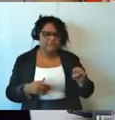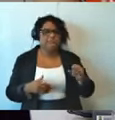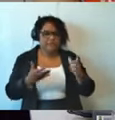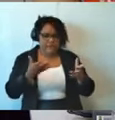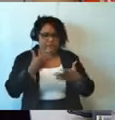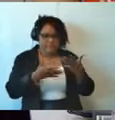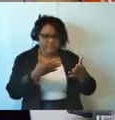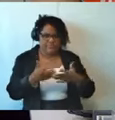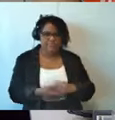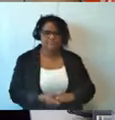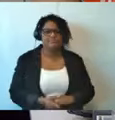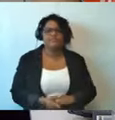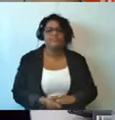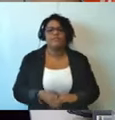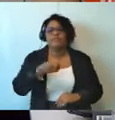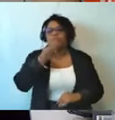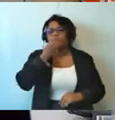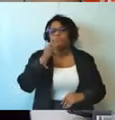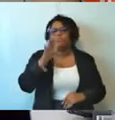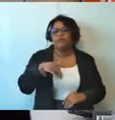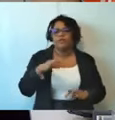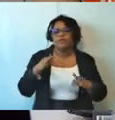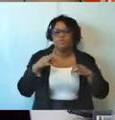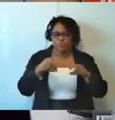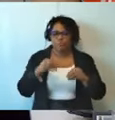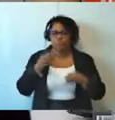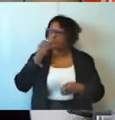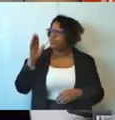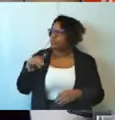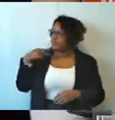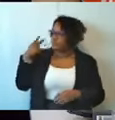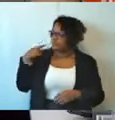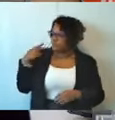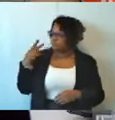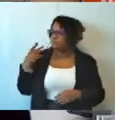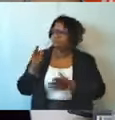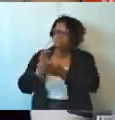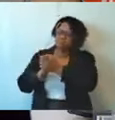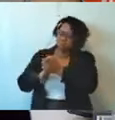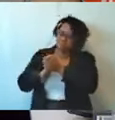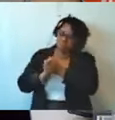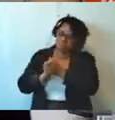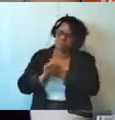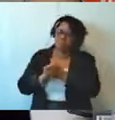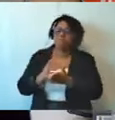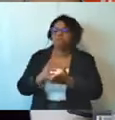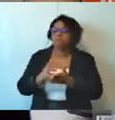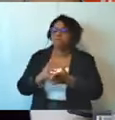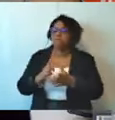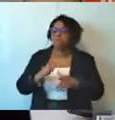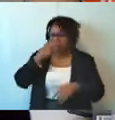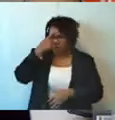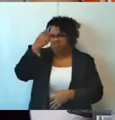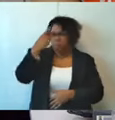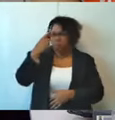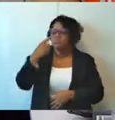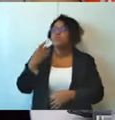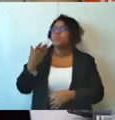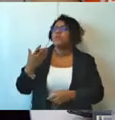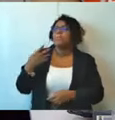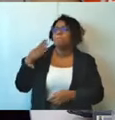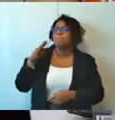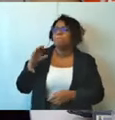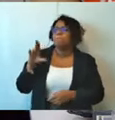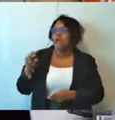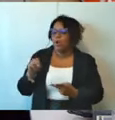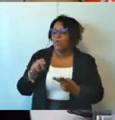Boa tarde a todos. Boa tarde, vereador. Parabenizar pela sua iniciativa ao vereador Braulio, ao amigo Hudson. Na verdade, é mais